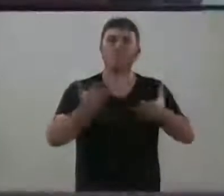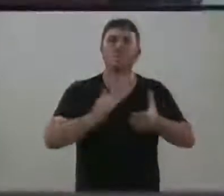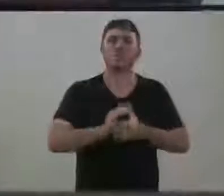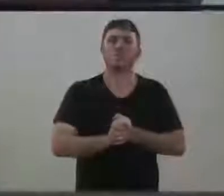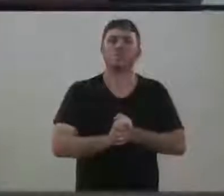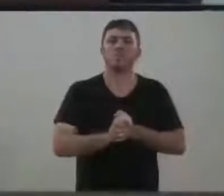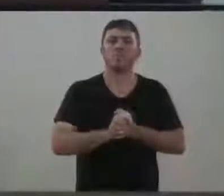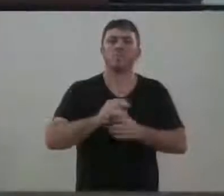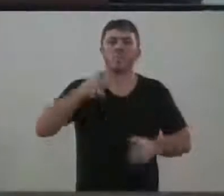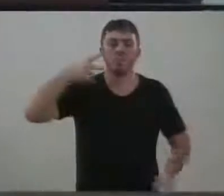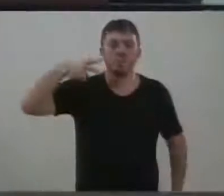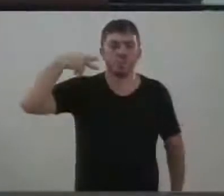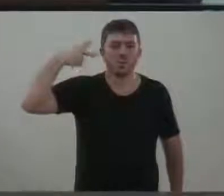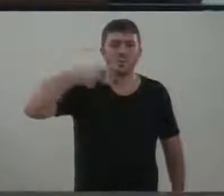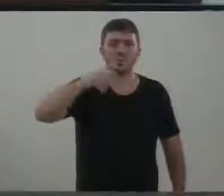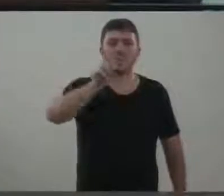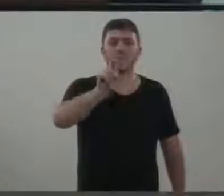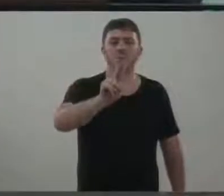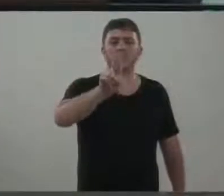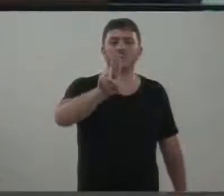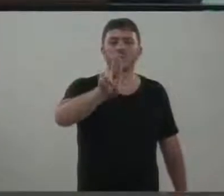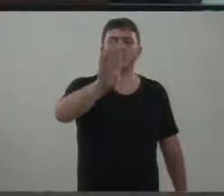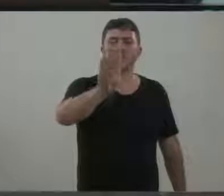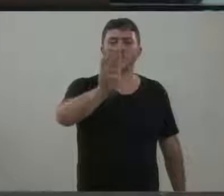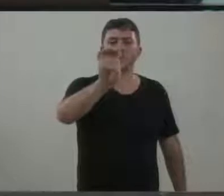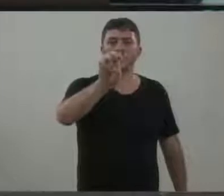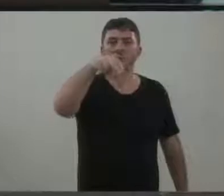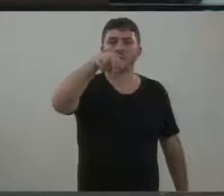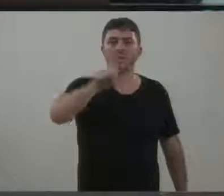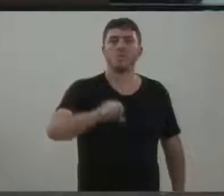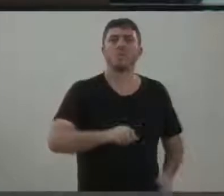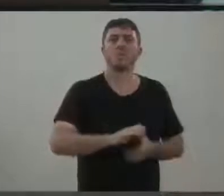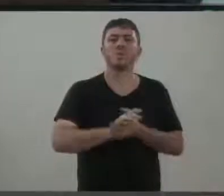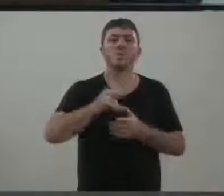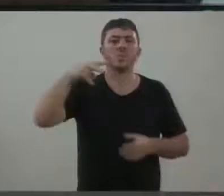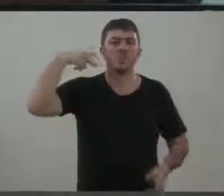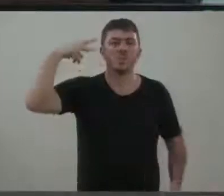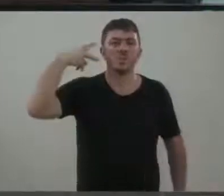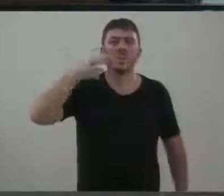Vereador Rubens Nunes. Vereador Rodrigo Paixão.